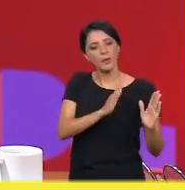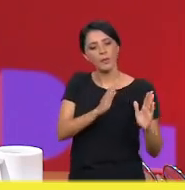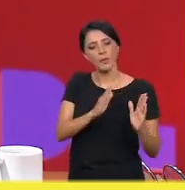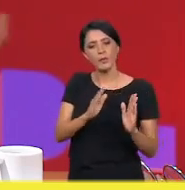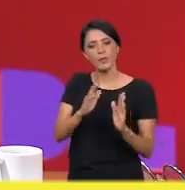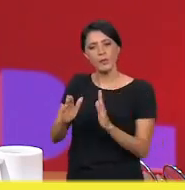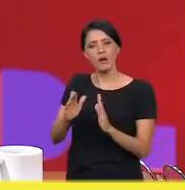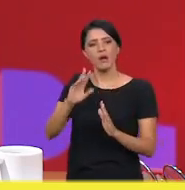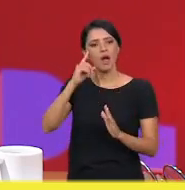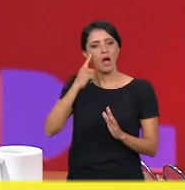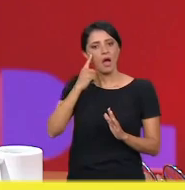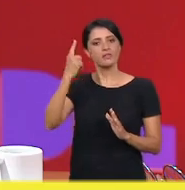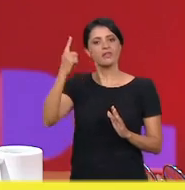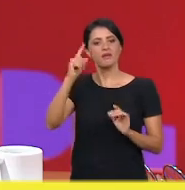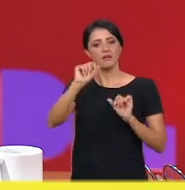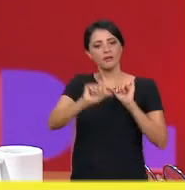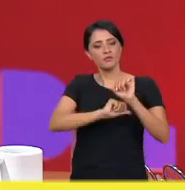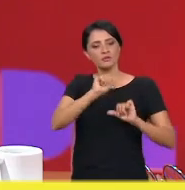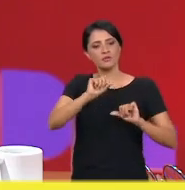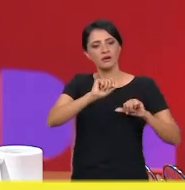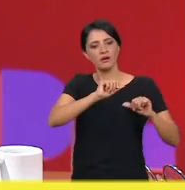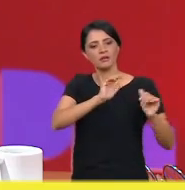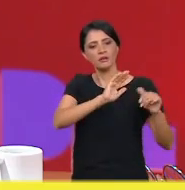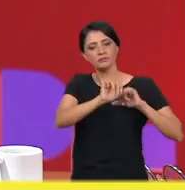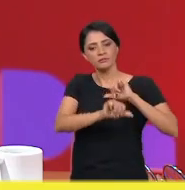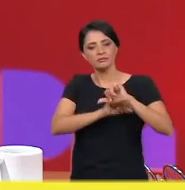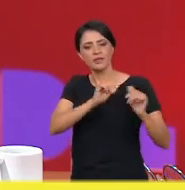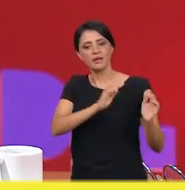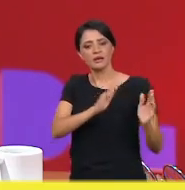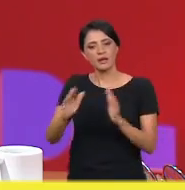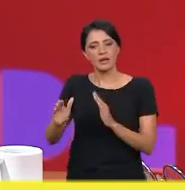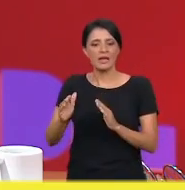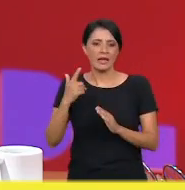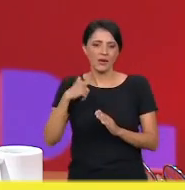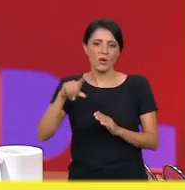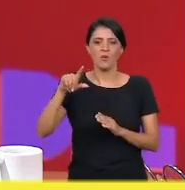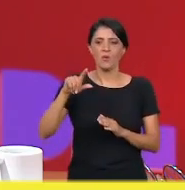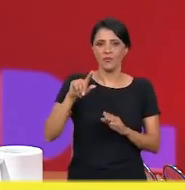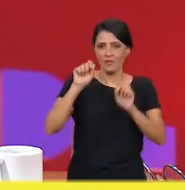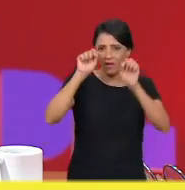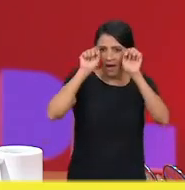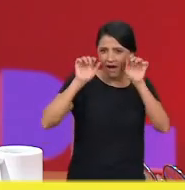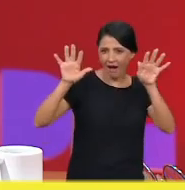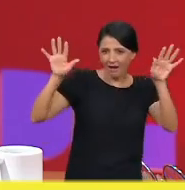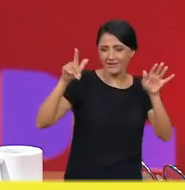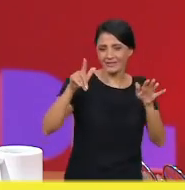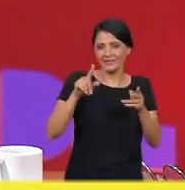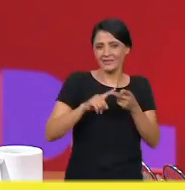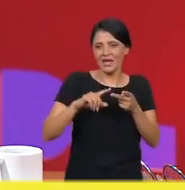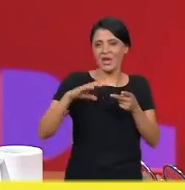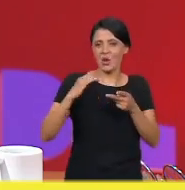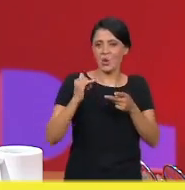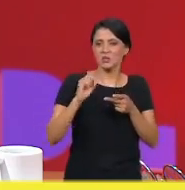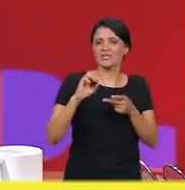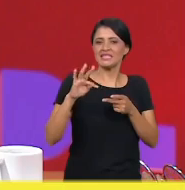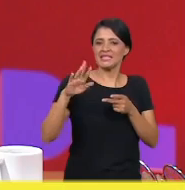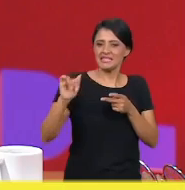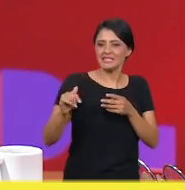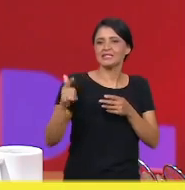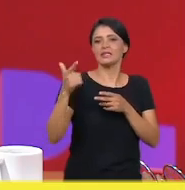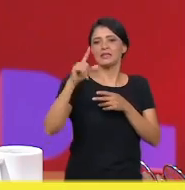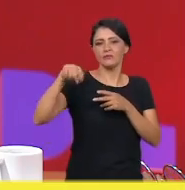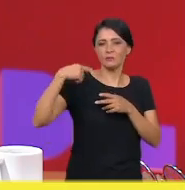ideias são transformadas ao longo do tempo, como a ideia do Einstein de inserir aquela constante, depois mais tarde ser